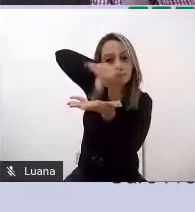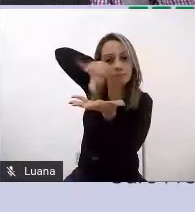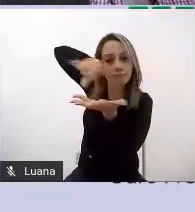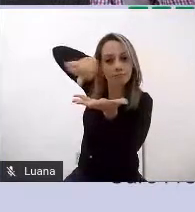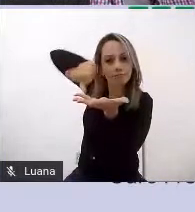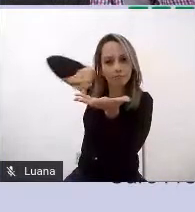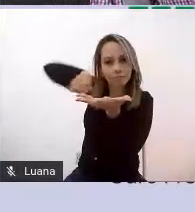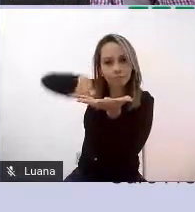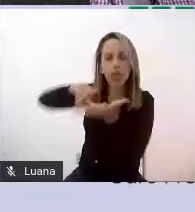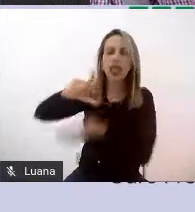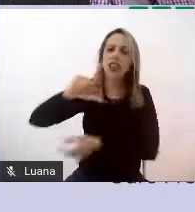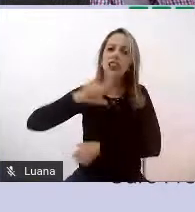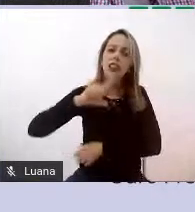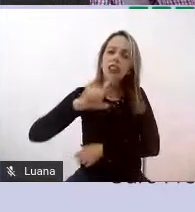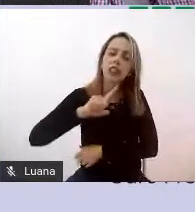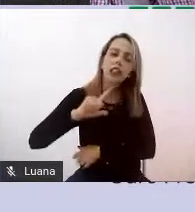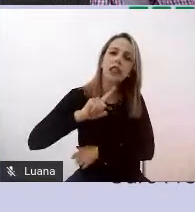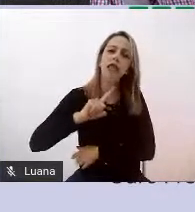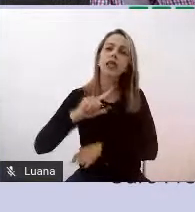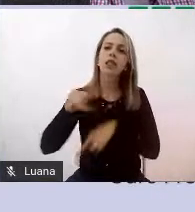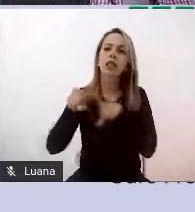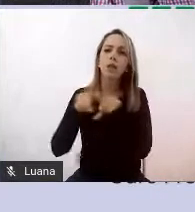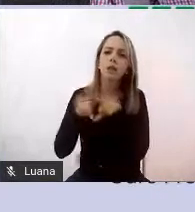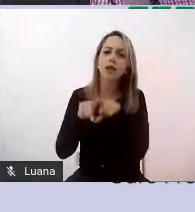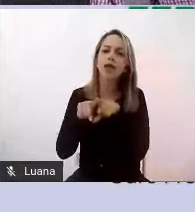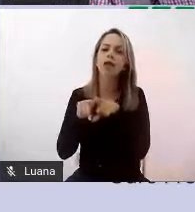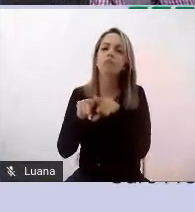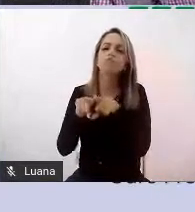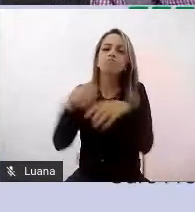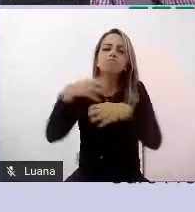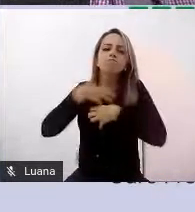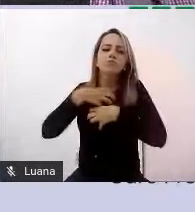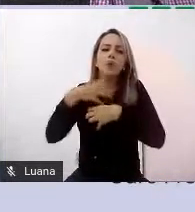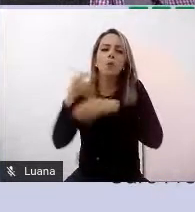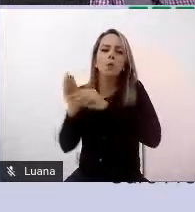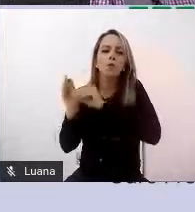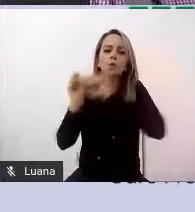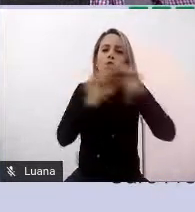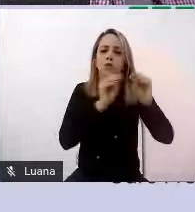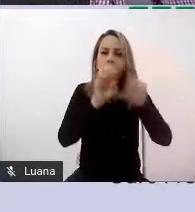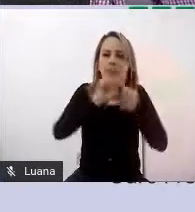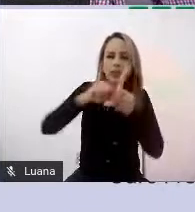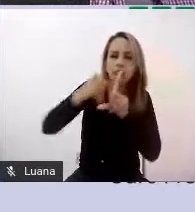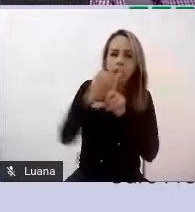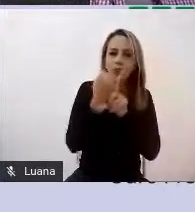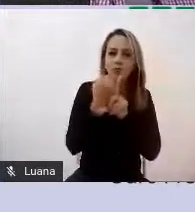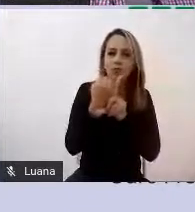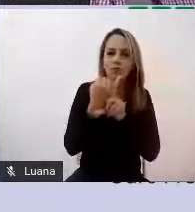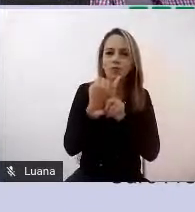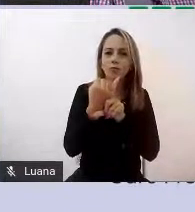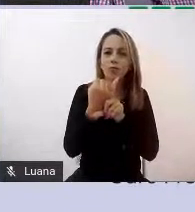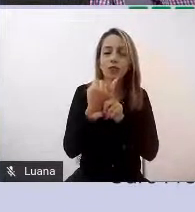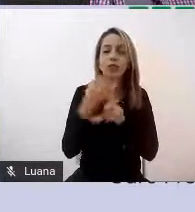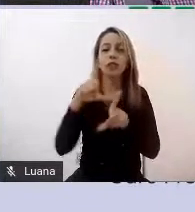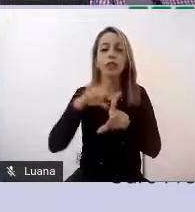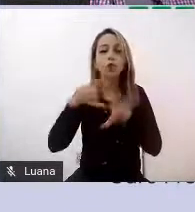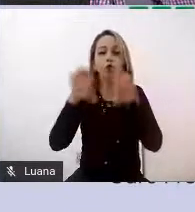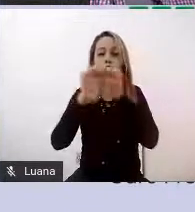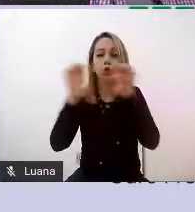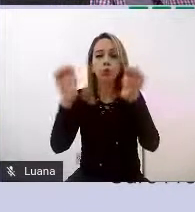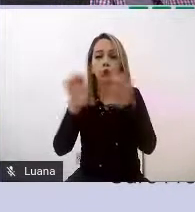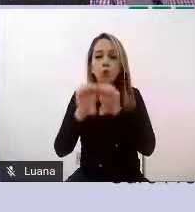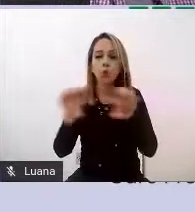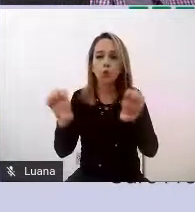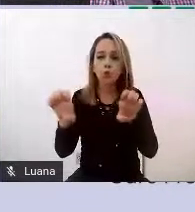social, mobilidade espacial, tanto na ocupação quanto na instalação de estruturas que também pensam